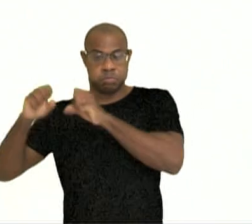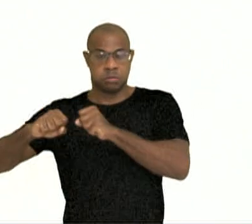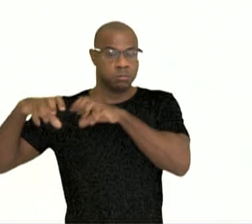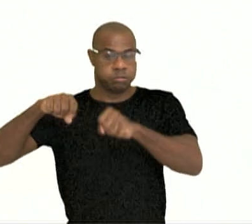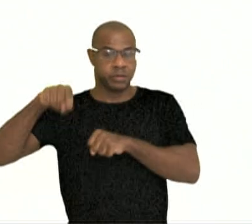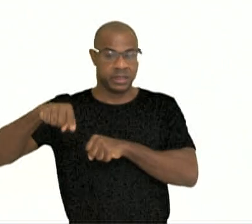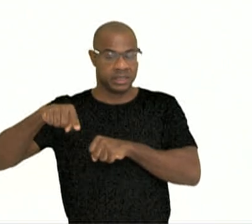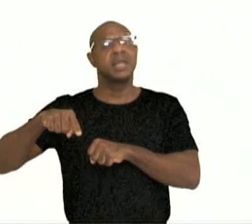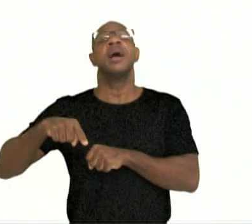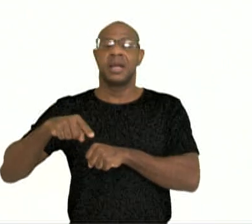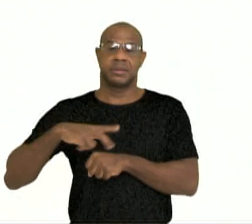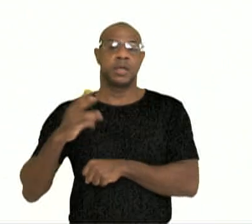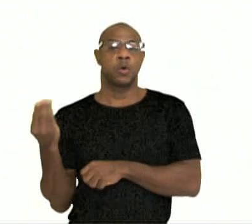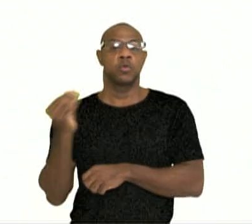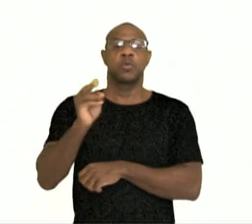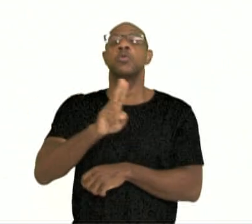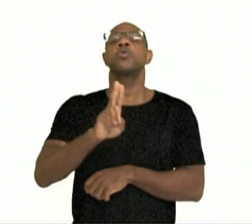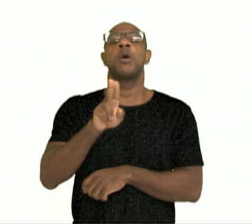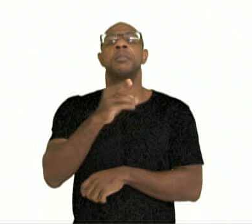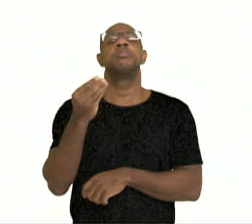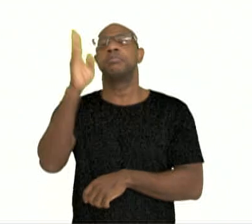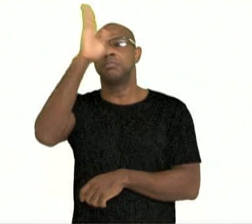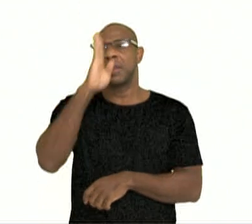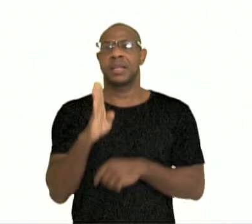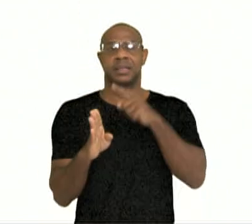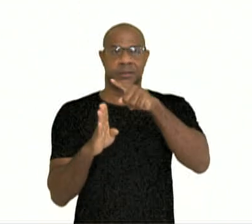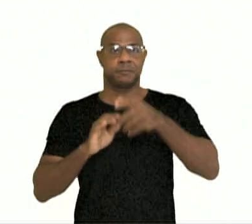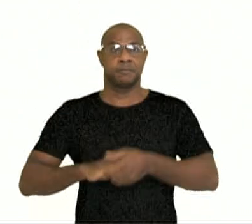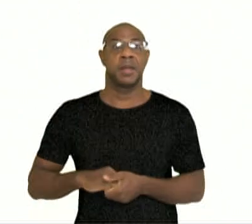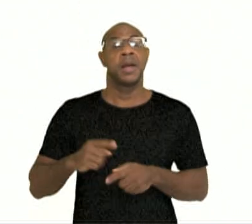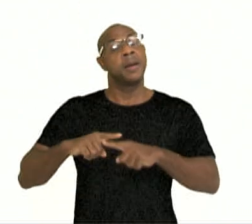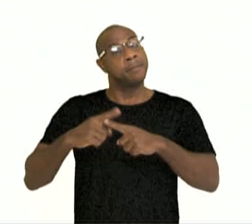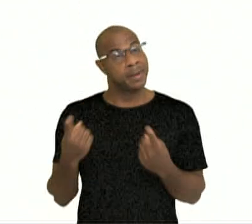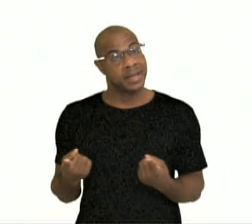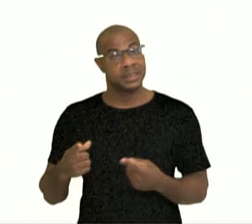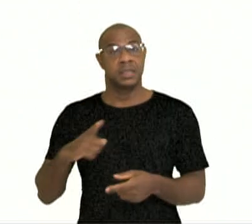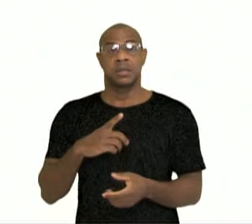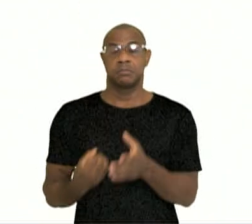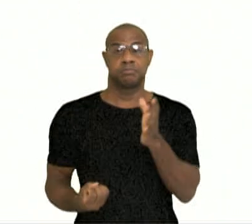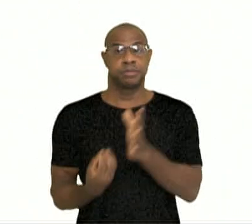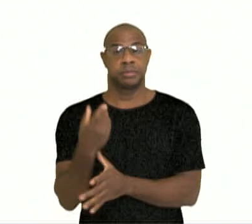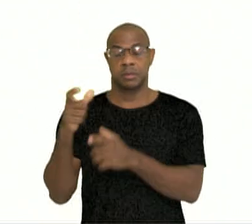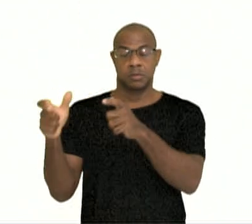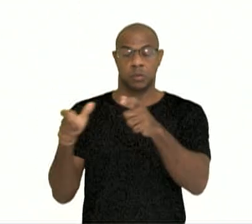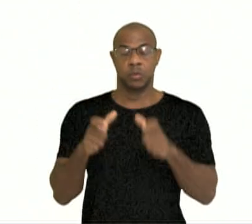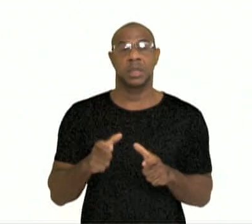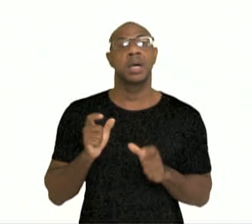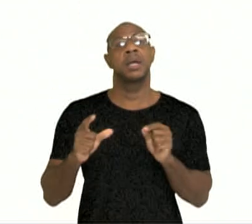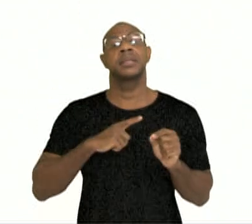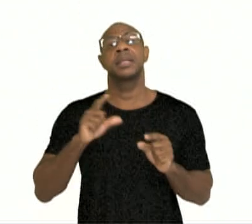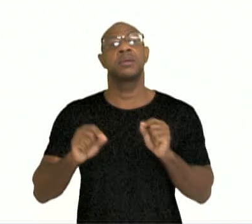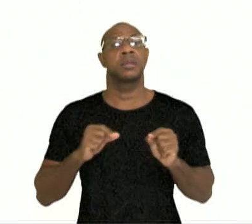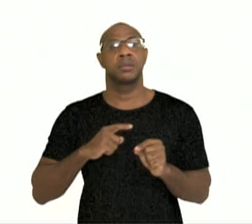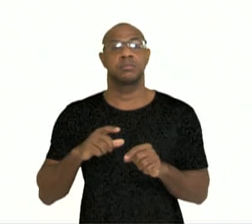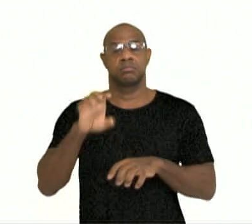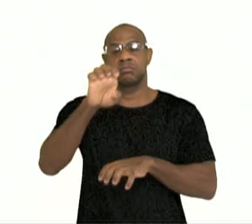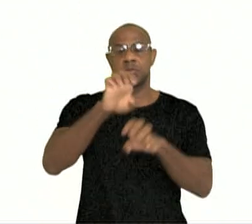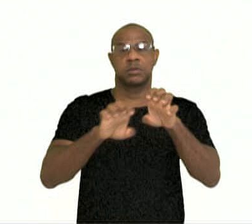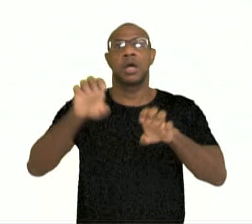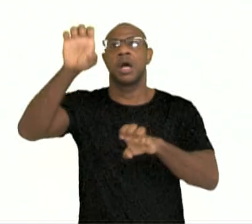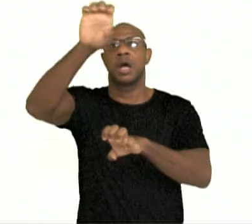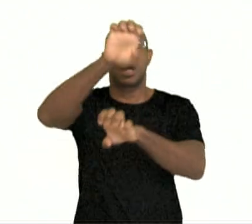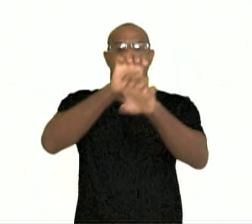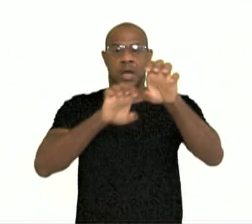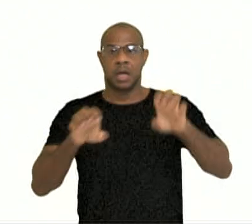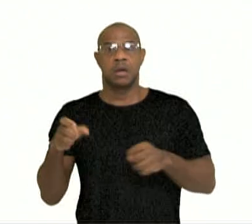Brasil, tá? Então já existiu. Mas quando se torna um território? Quando eu tenho ali um estado